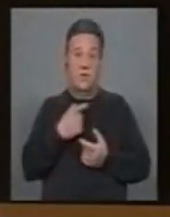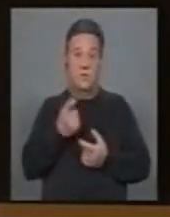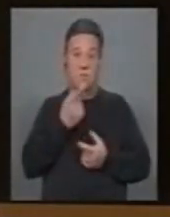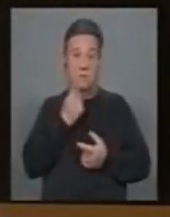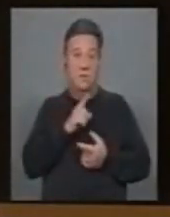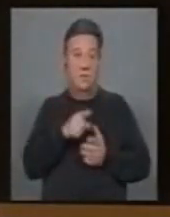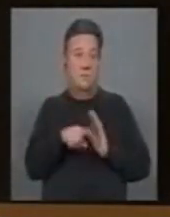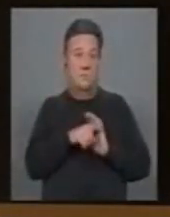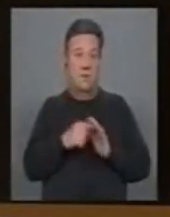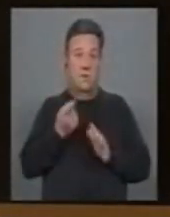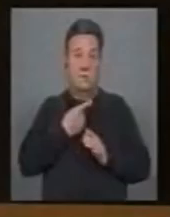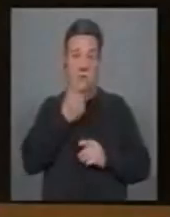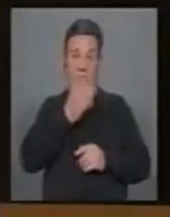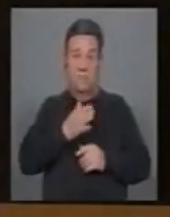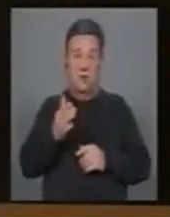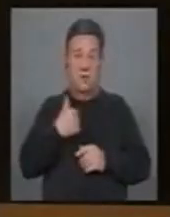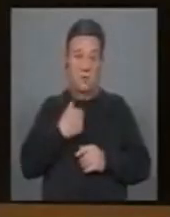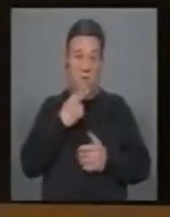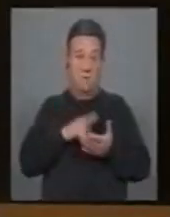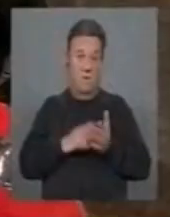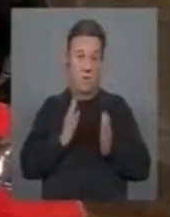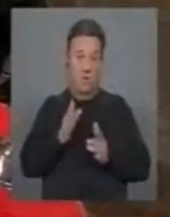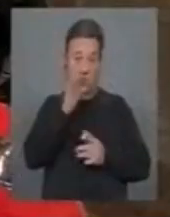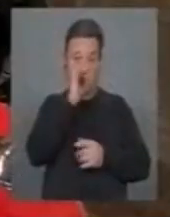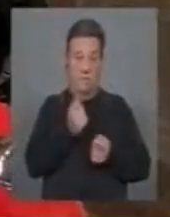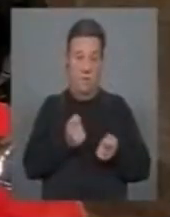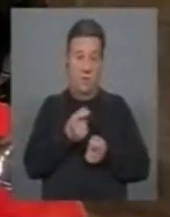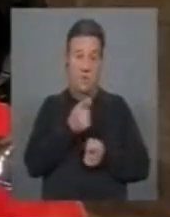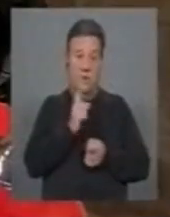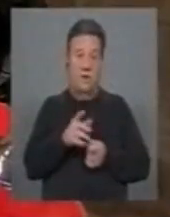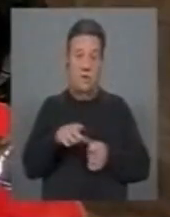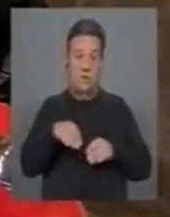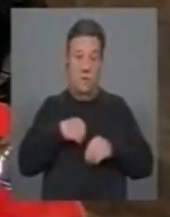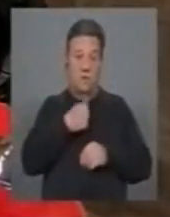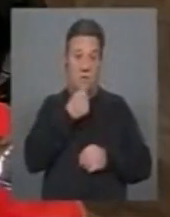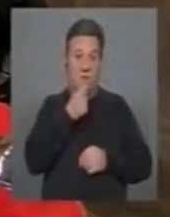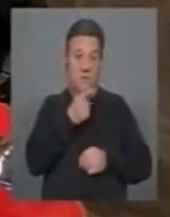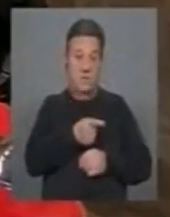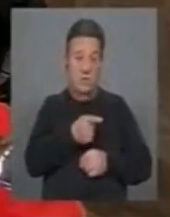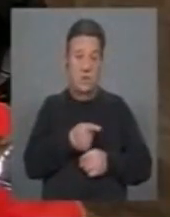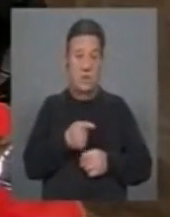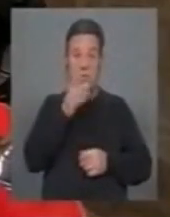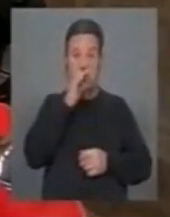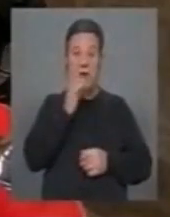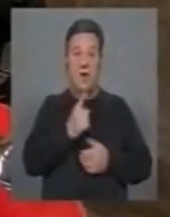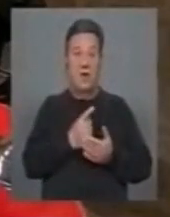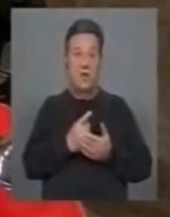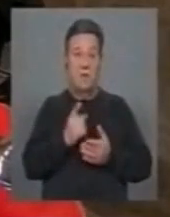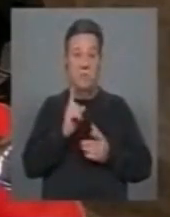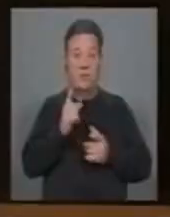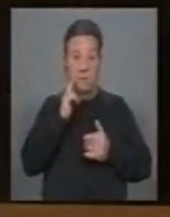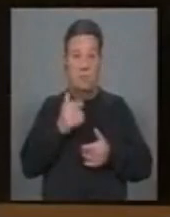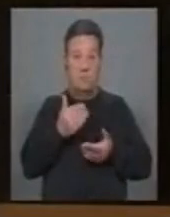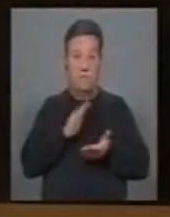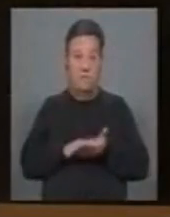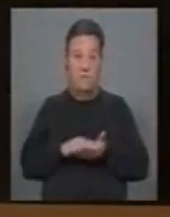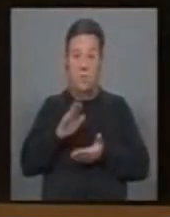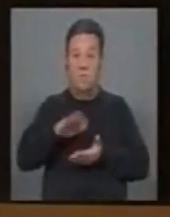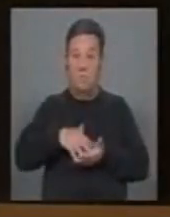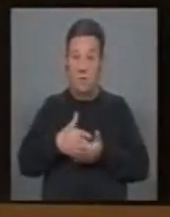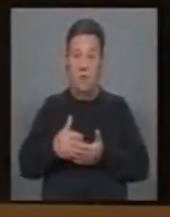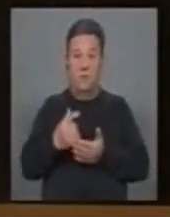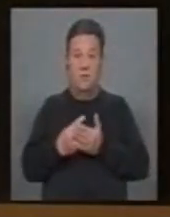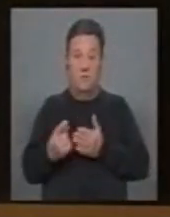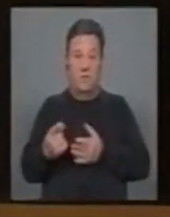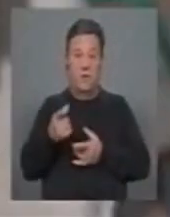não percebo as medidas que tem que ser aplicadas nós temos facto de um governo que tem que tomar decisões se é para desconfiar Tem que apresentar facto um plano de